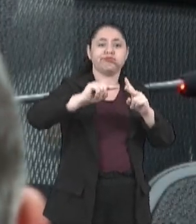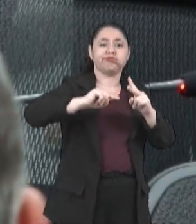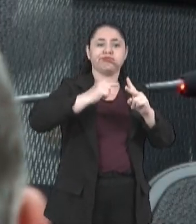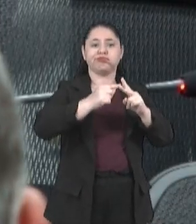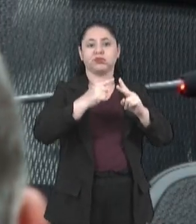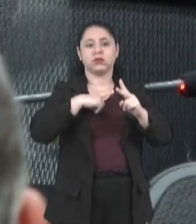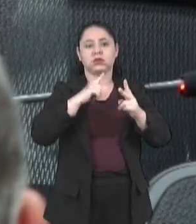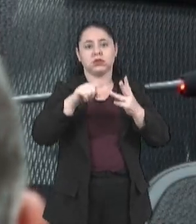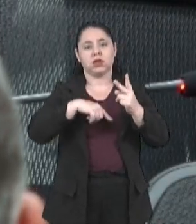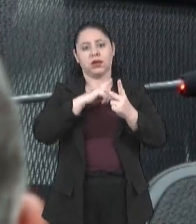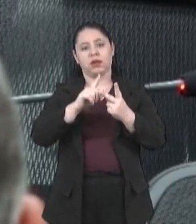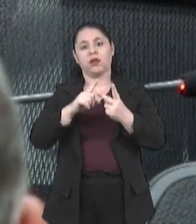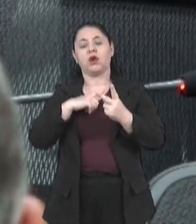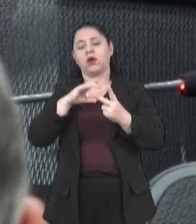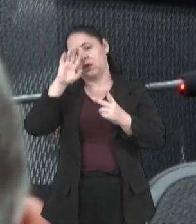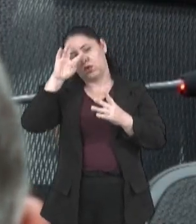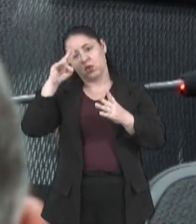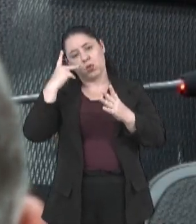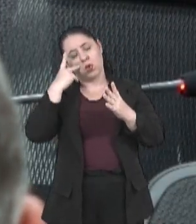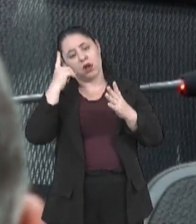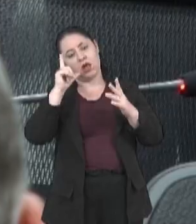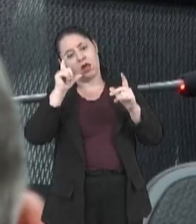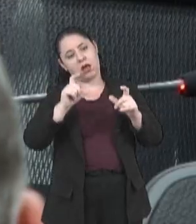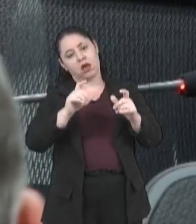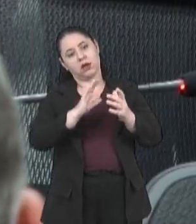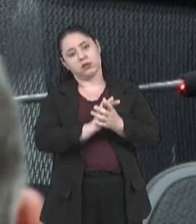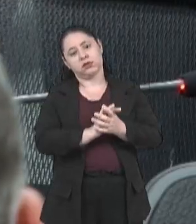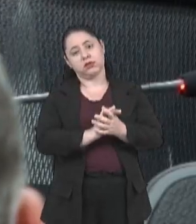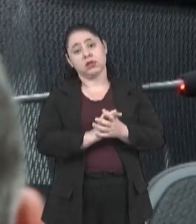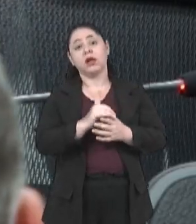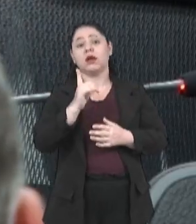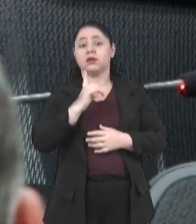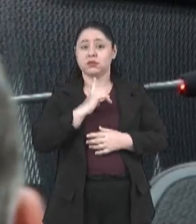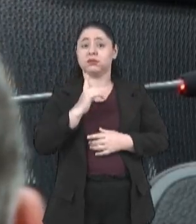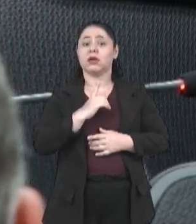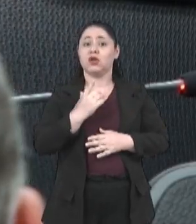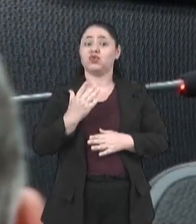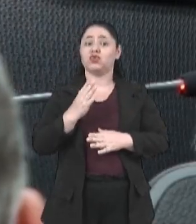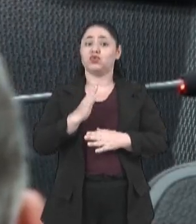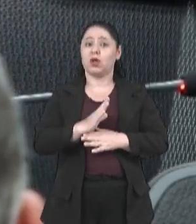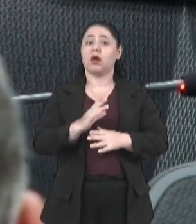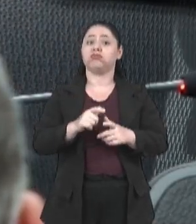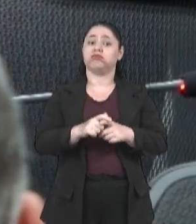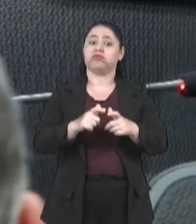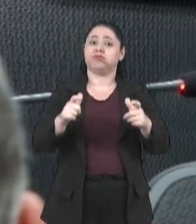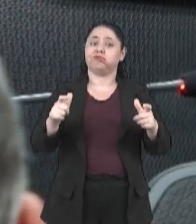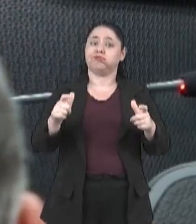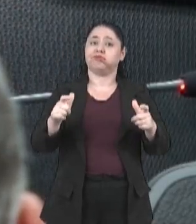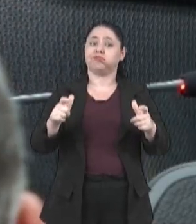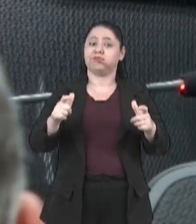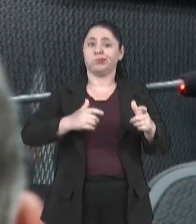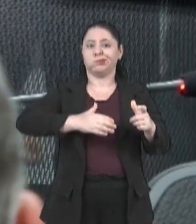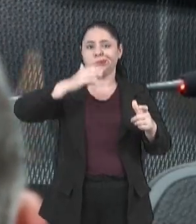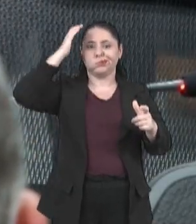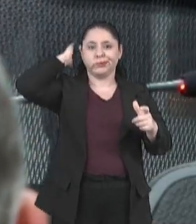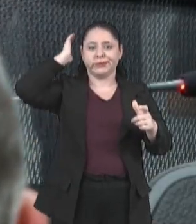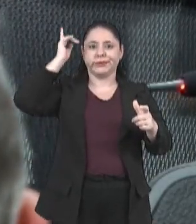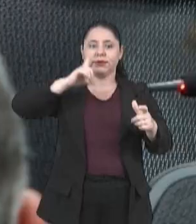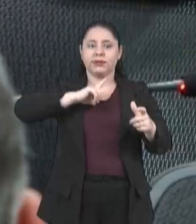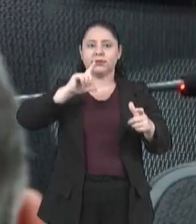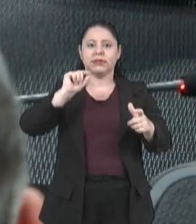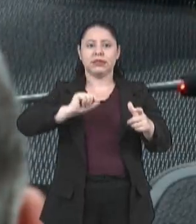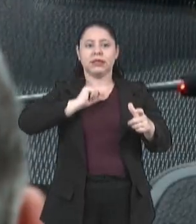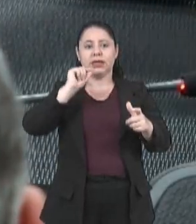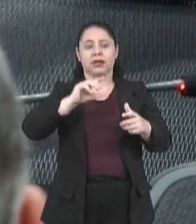isso. Segundo, reconhecer que esse buraco também tem a contribuição enorme do seu Reinaldo Azambuja,